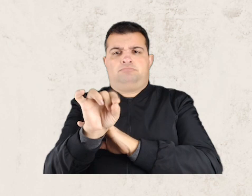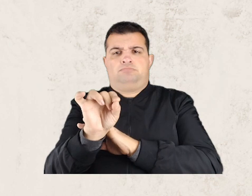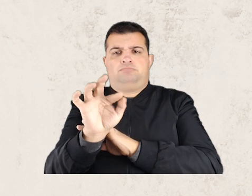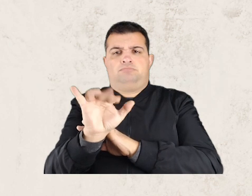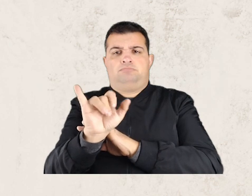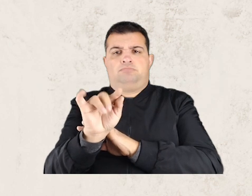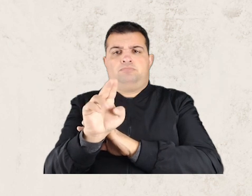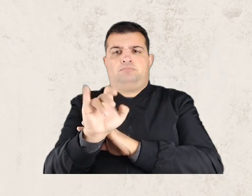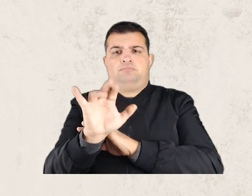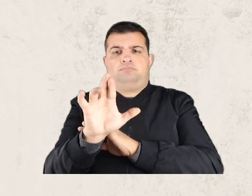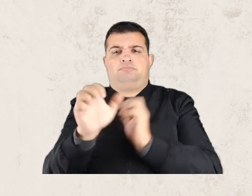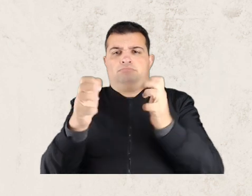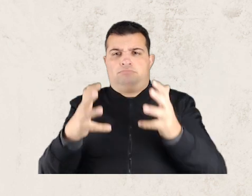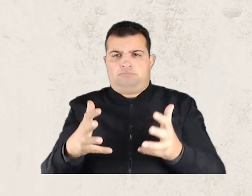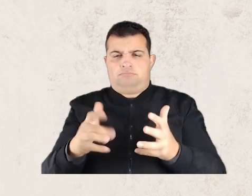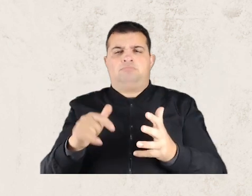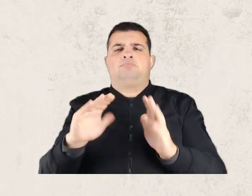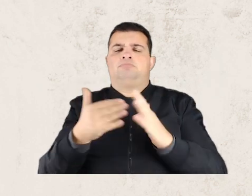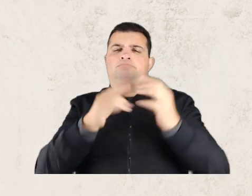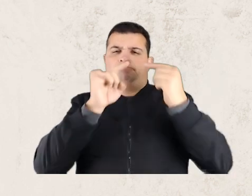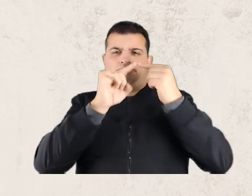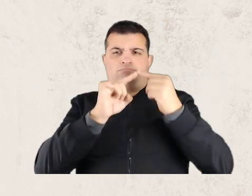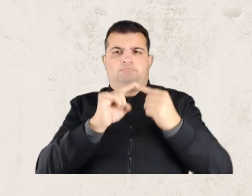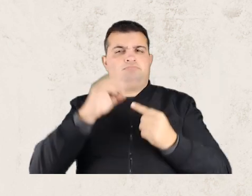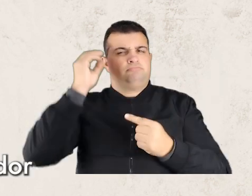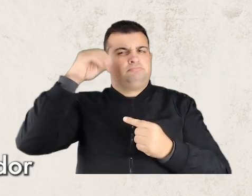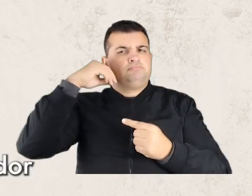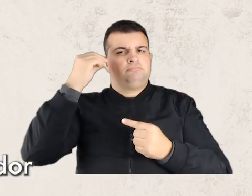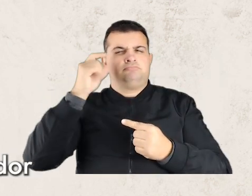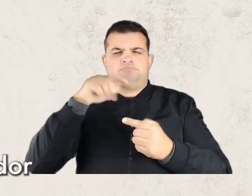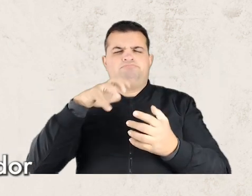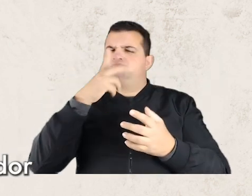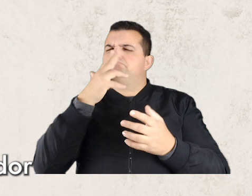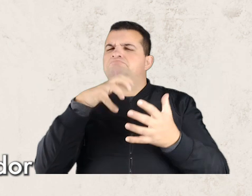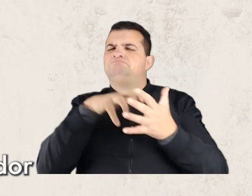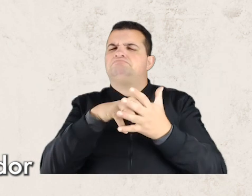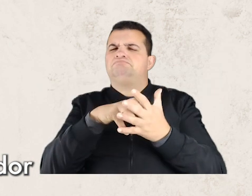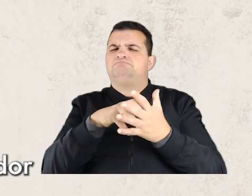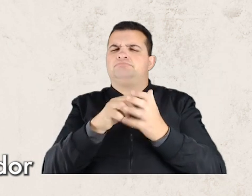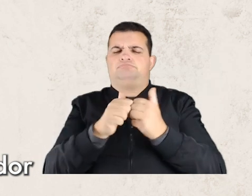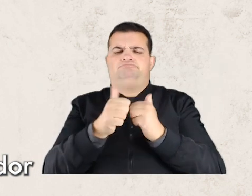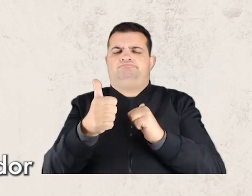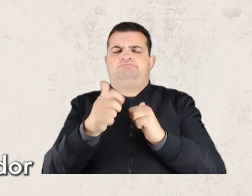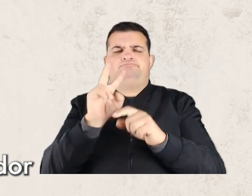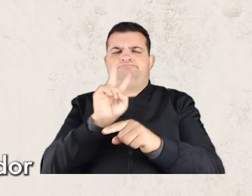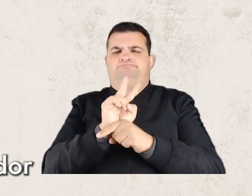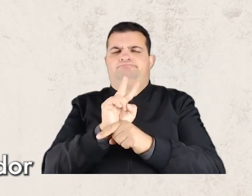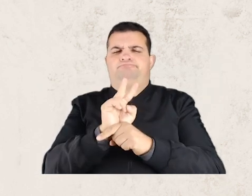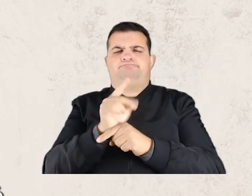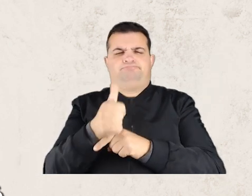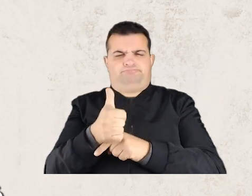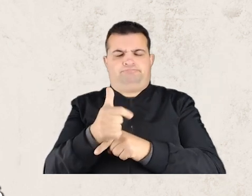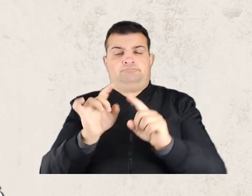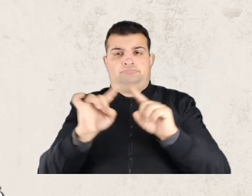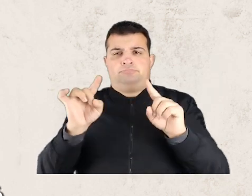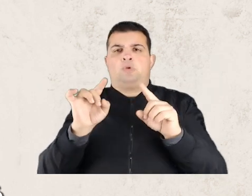A psicologia social ela tem um longo passado, mas uma curta história. A afirmação que o psicólogo e pesquisador Fernando Figueira traz